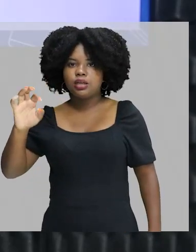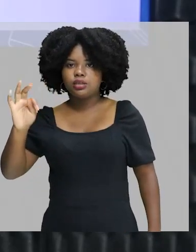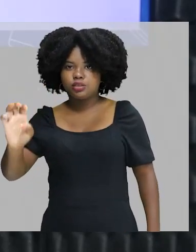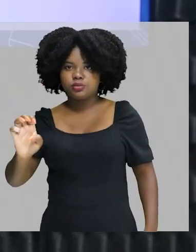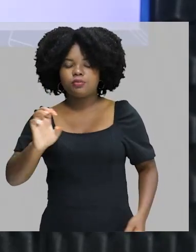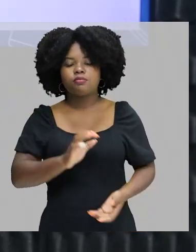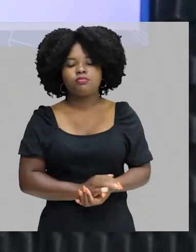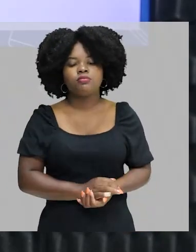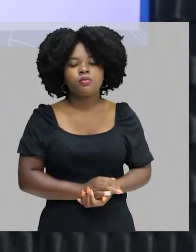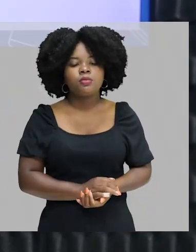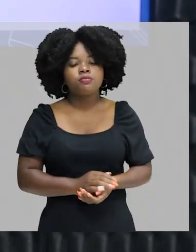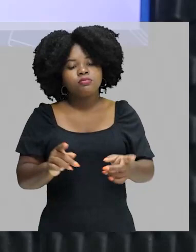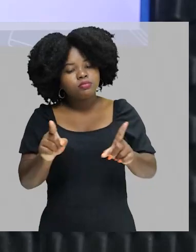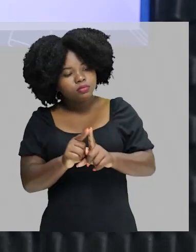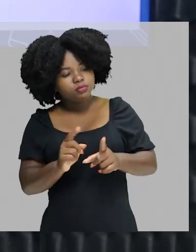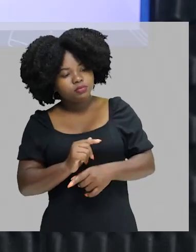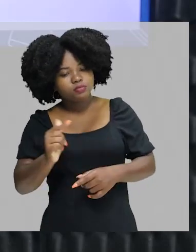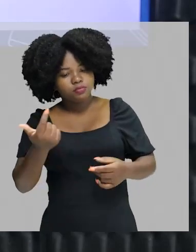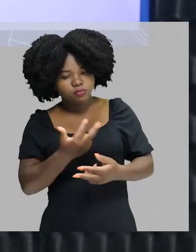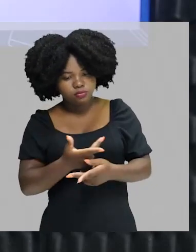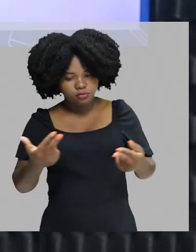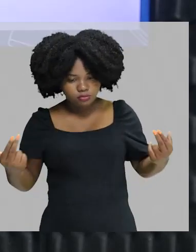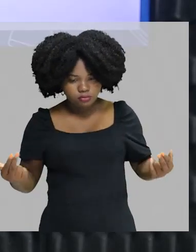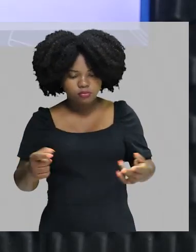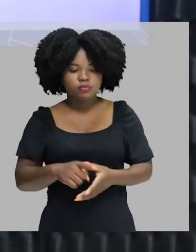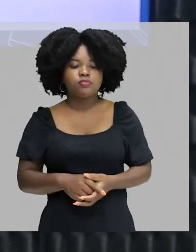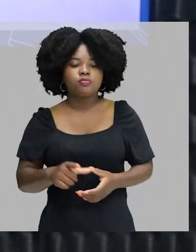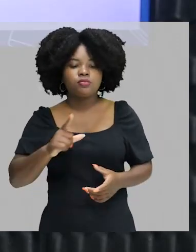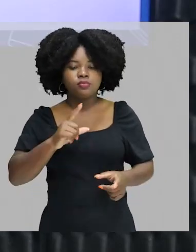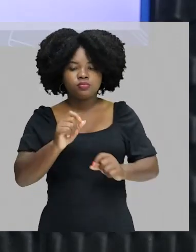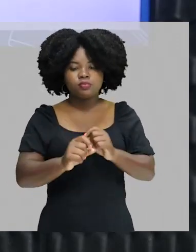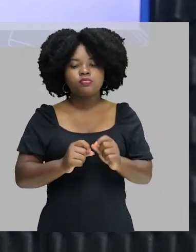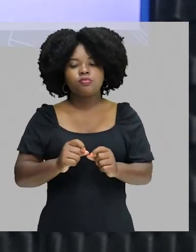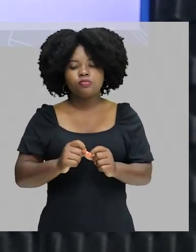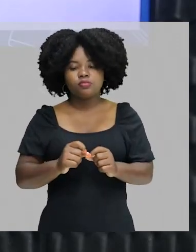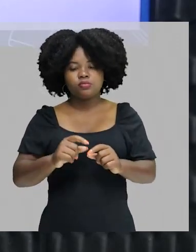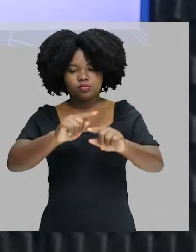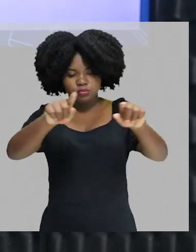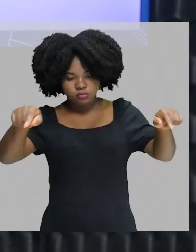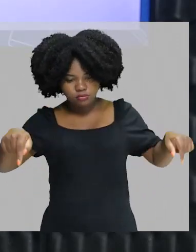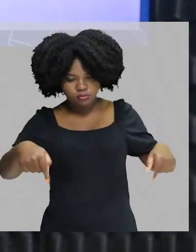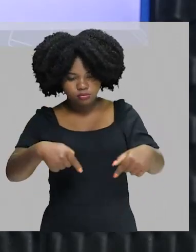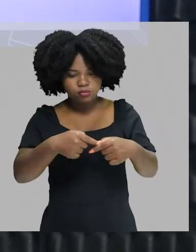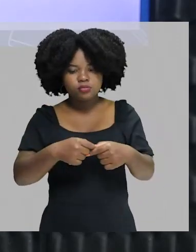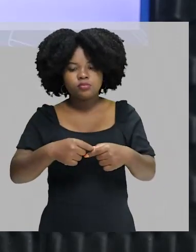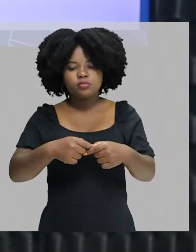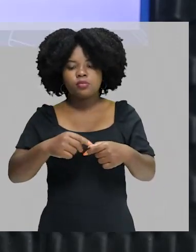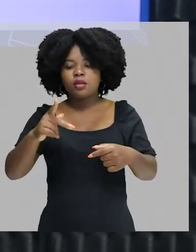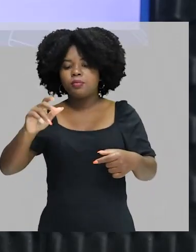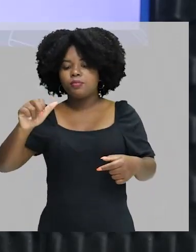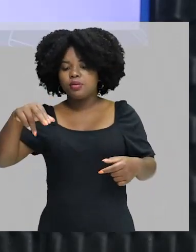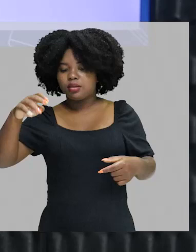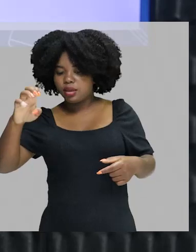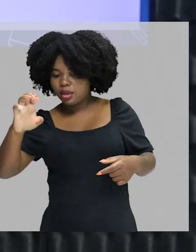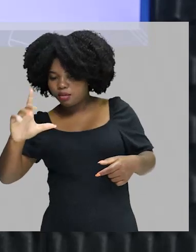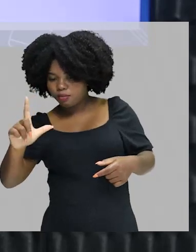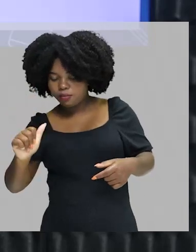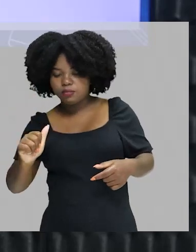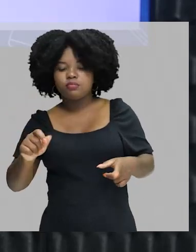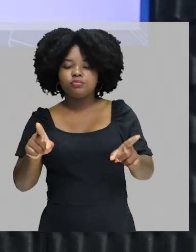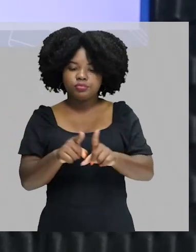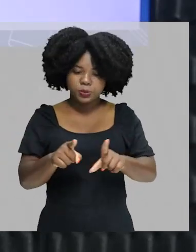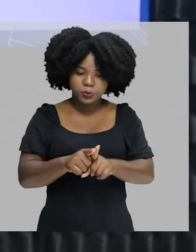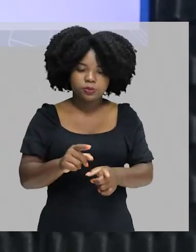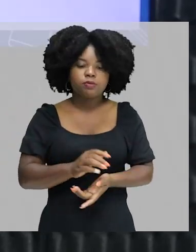é aquela panela, aquela frigideira que apresenta aquela camada antigordurante, certo?